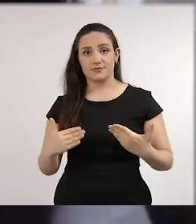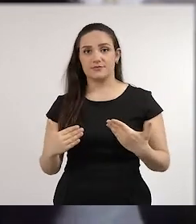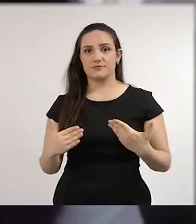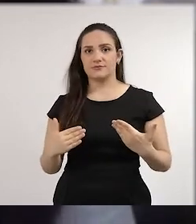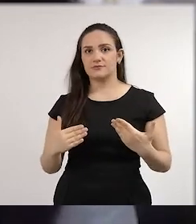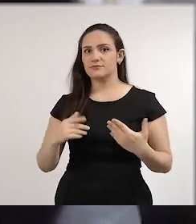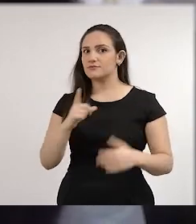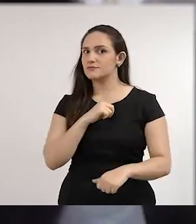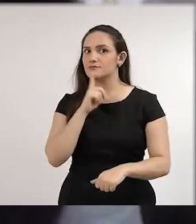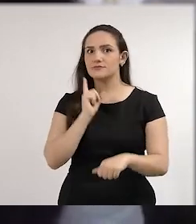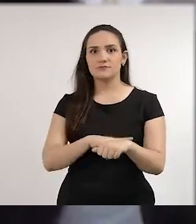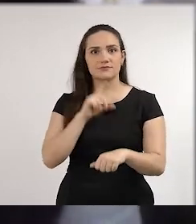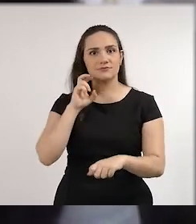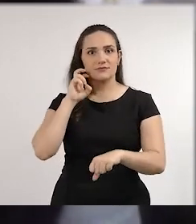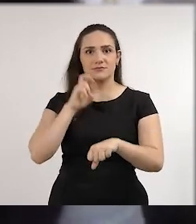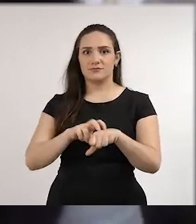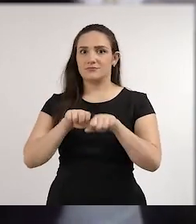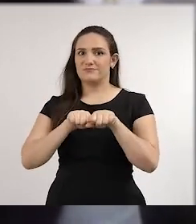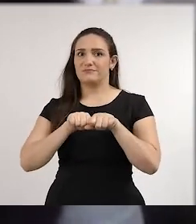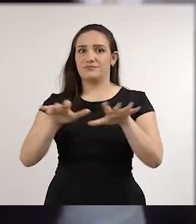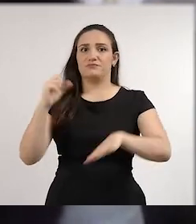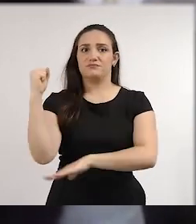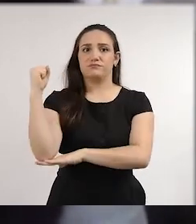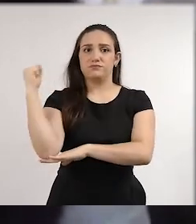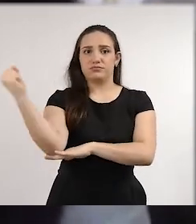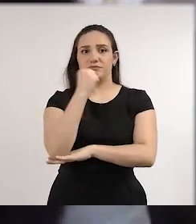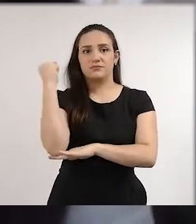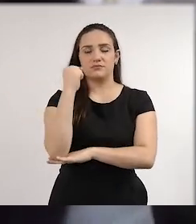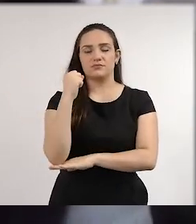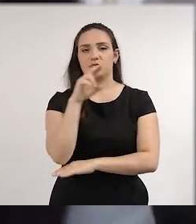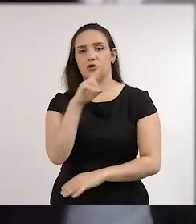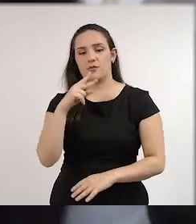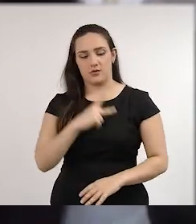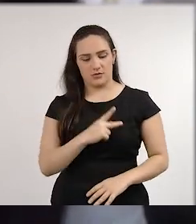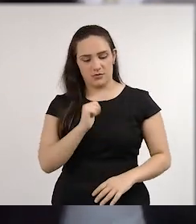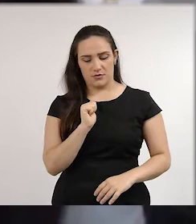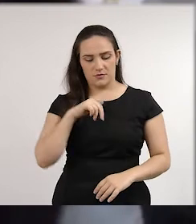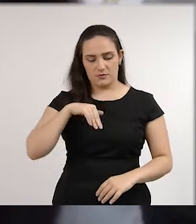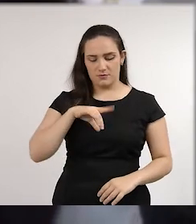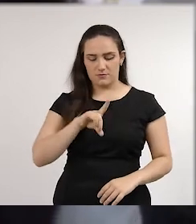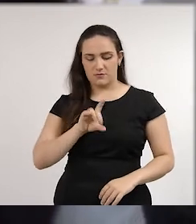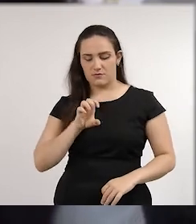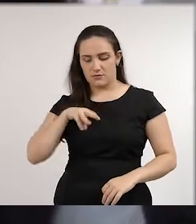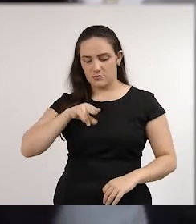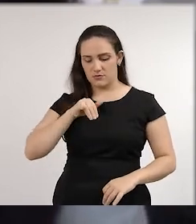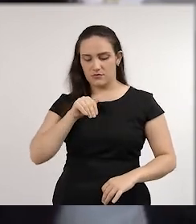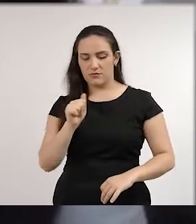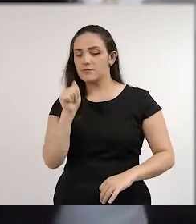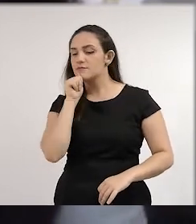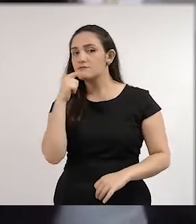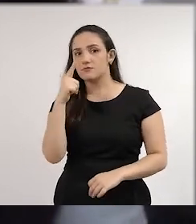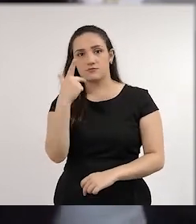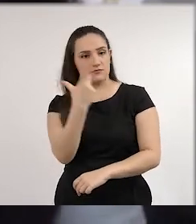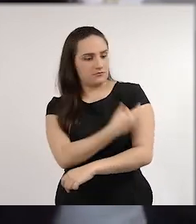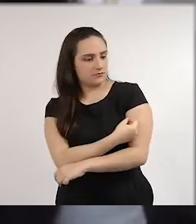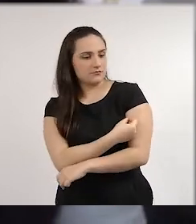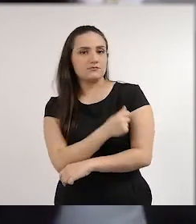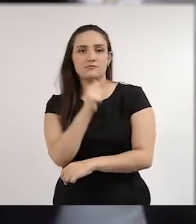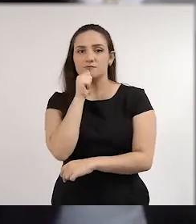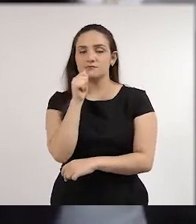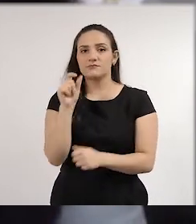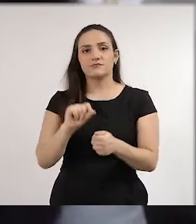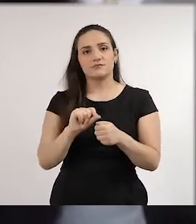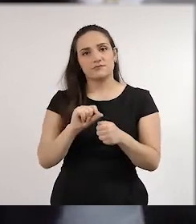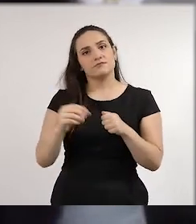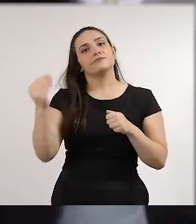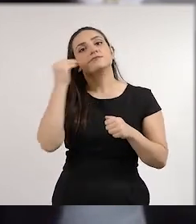momento de pandemia, muito preocupante, com um vírus que ainda não tem vacina, ainda estão sendo testadas, né, medicamentos para